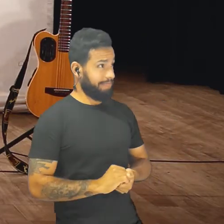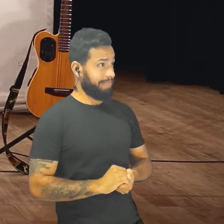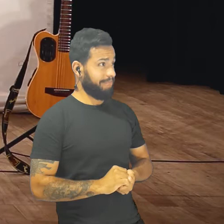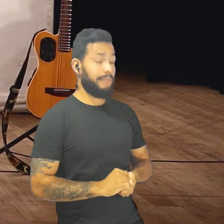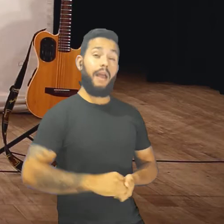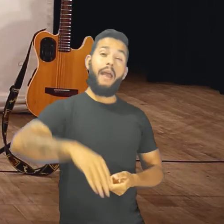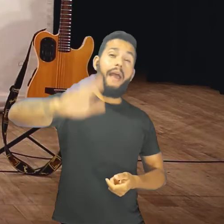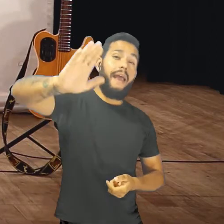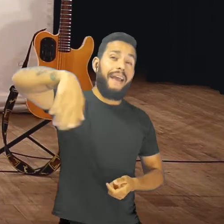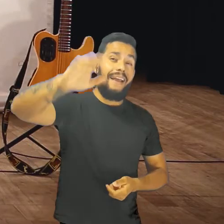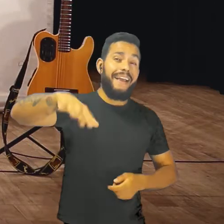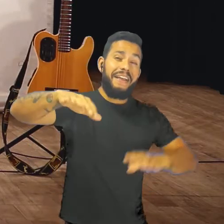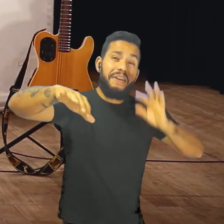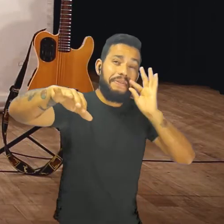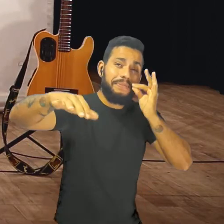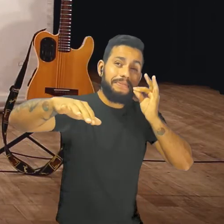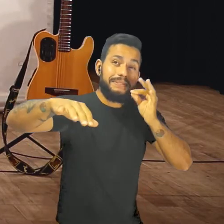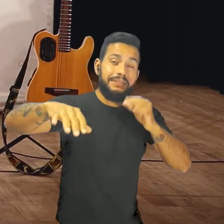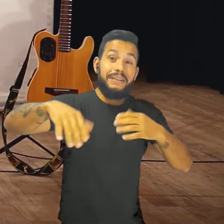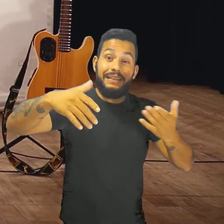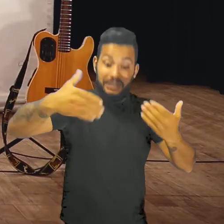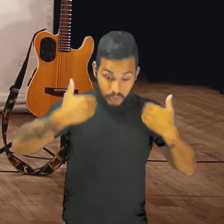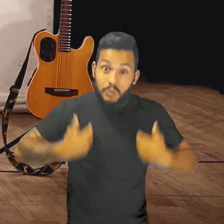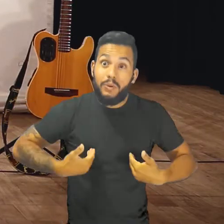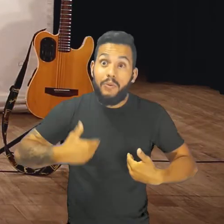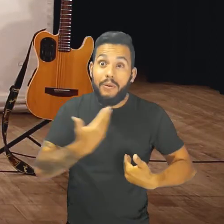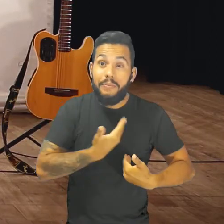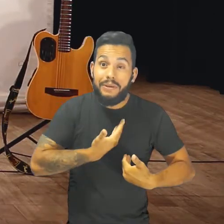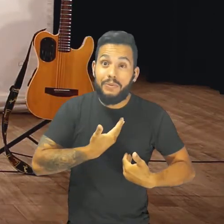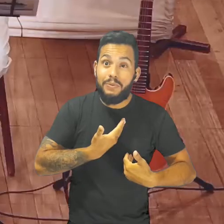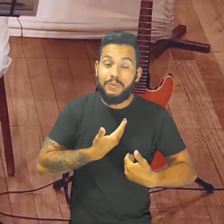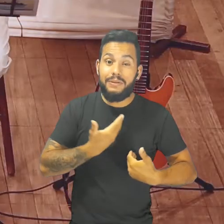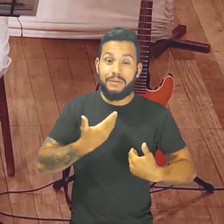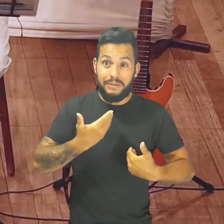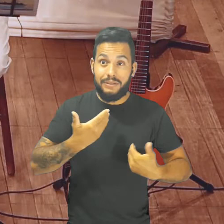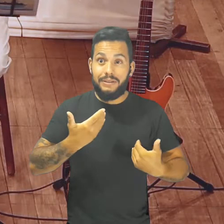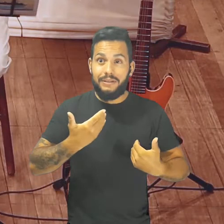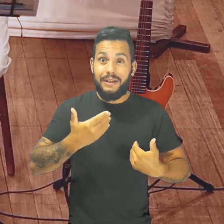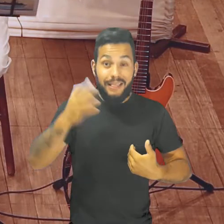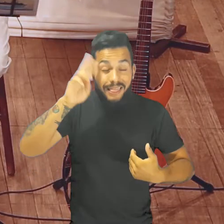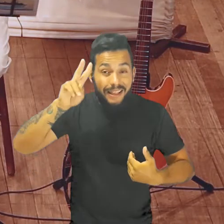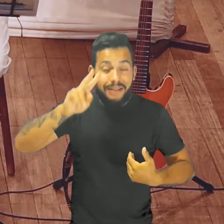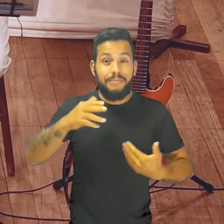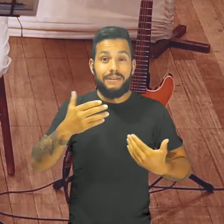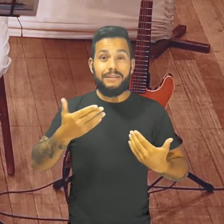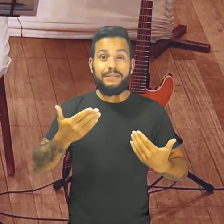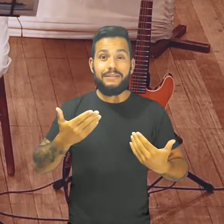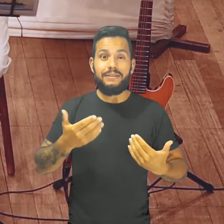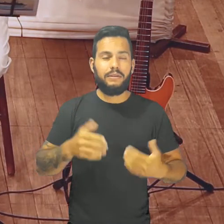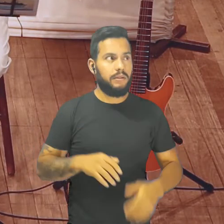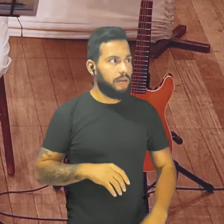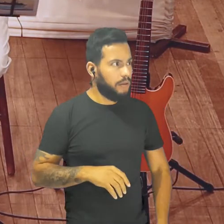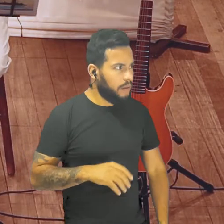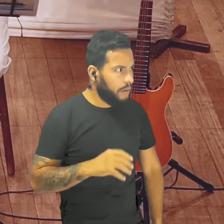Ei, Parmesão! Parmesão, sou eu, o seu amigo! Ah, o seu amigo Napoleão, Parmesão!